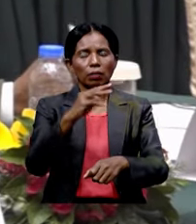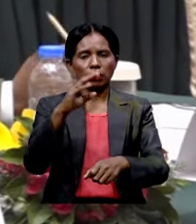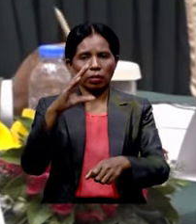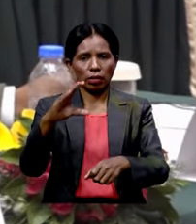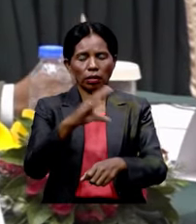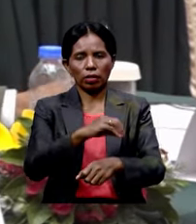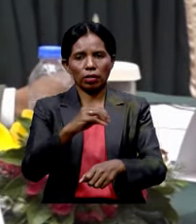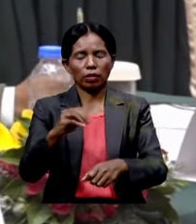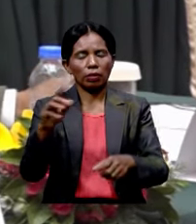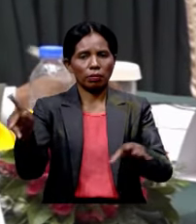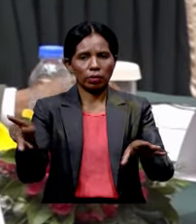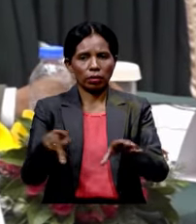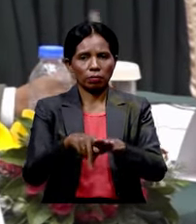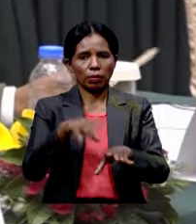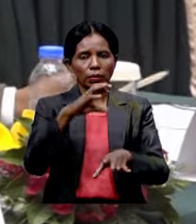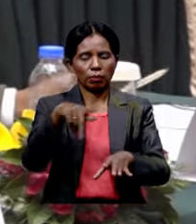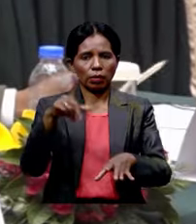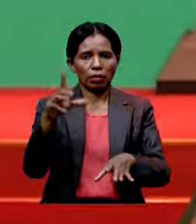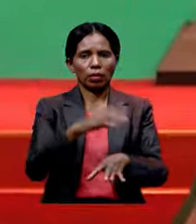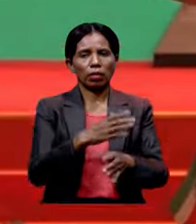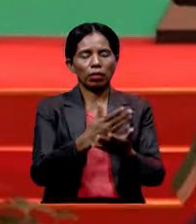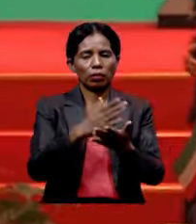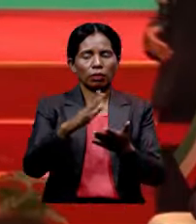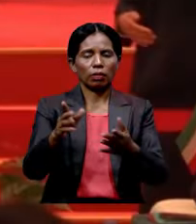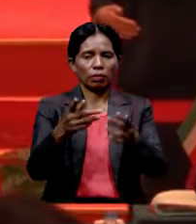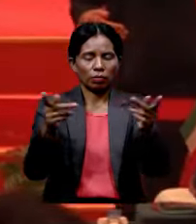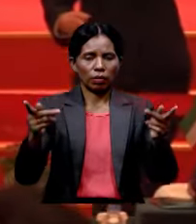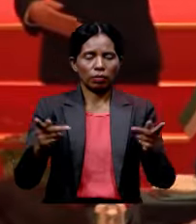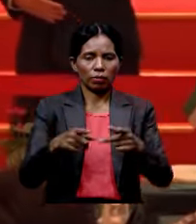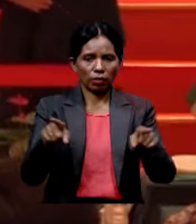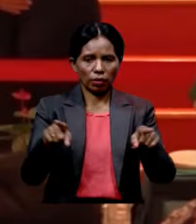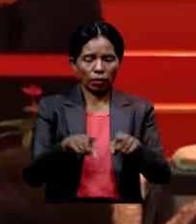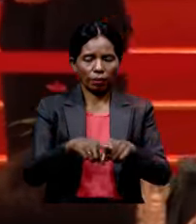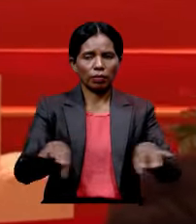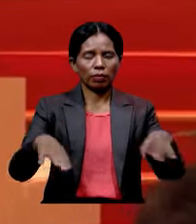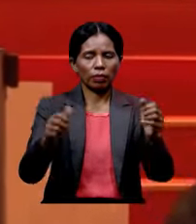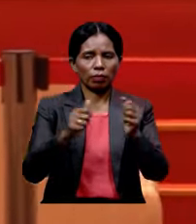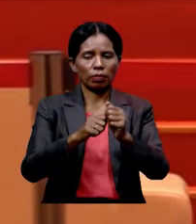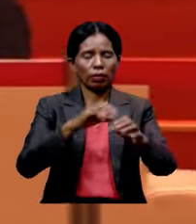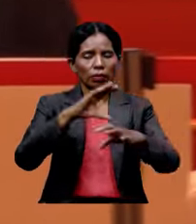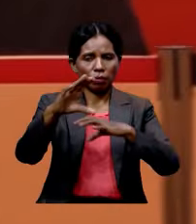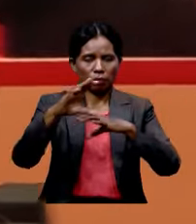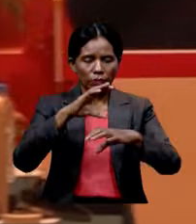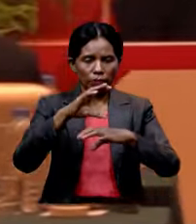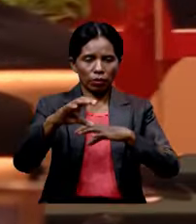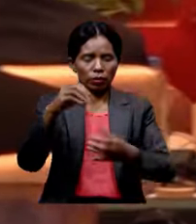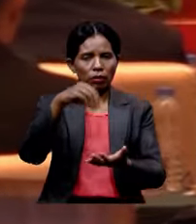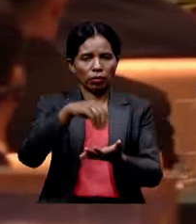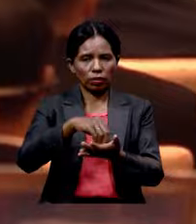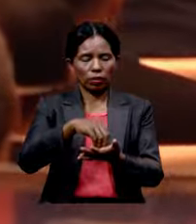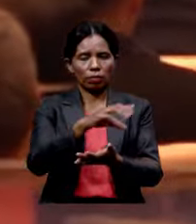parte CPLP. Medida ruanulu ne fahe ba área cooperação makanesan, cooperação comércio no investimento